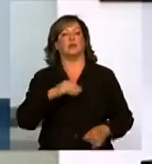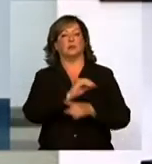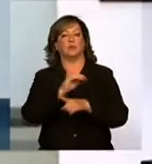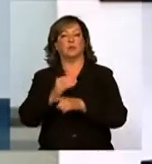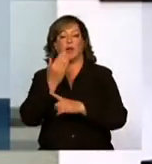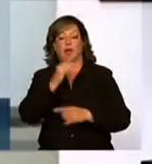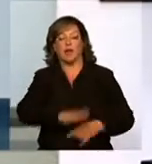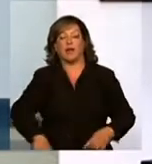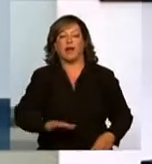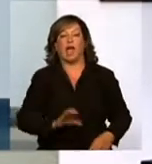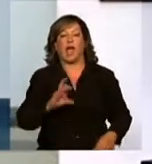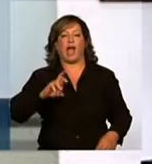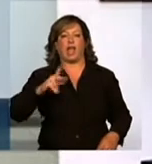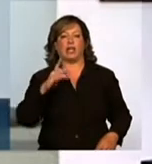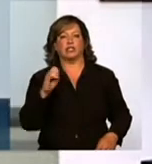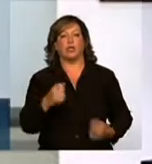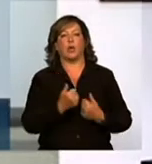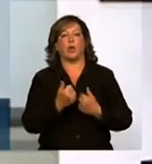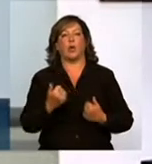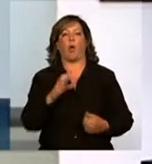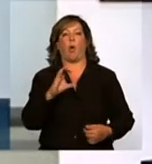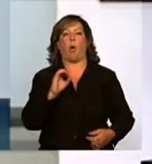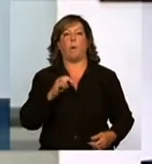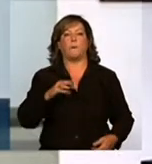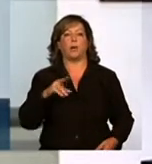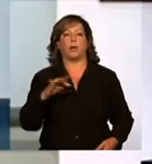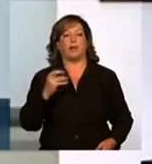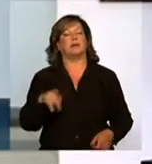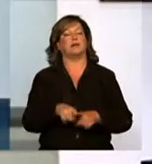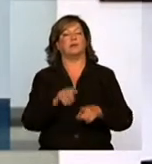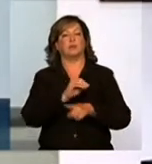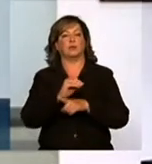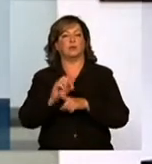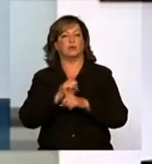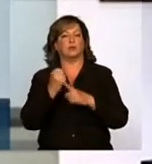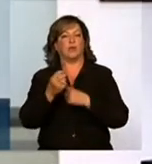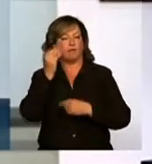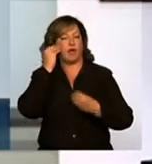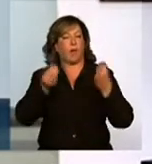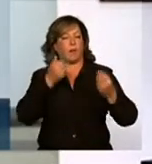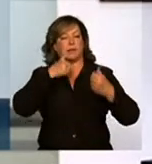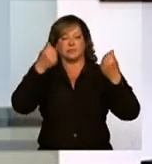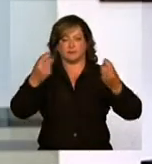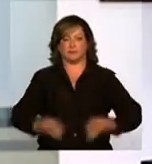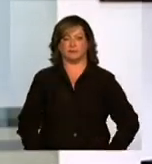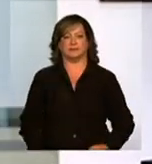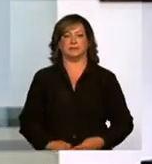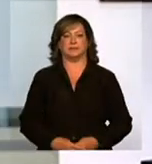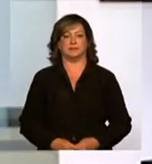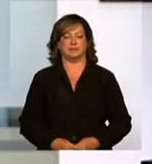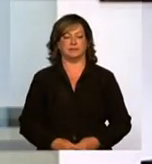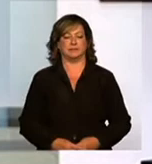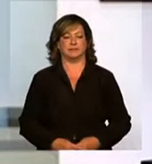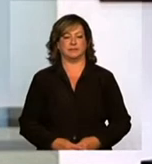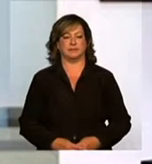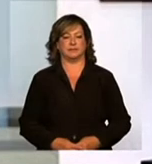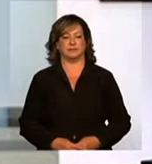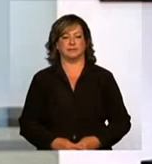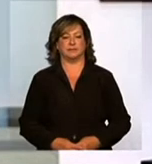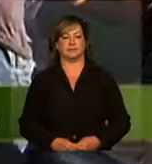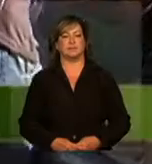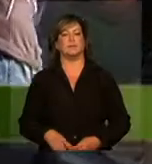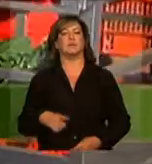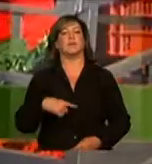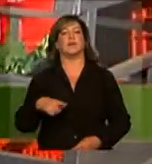creches comunitárias e entidades de assistência social. Veja na reportagem de Carolina Becker. Voluntários da